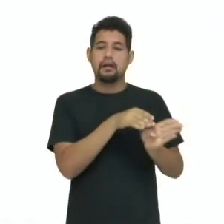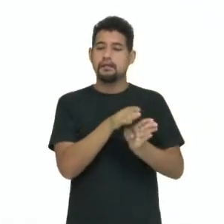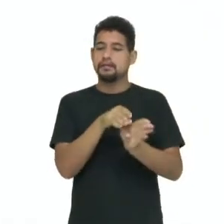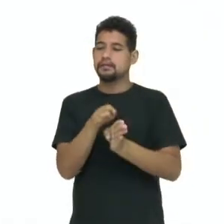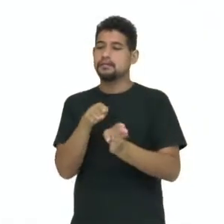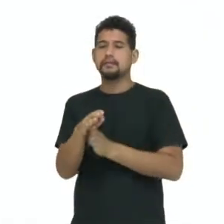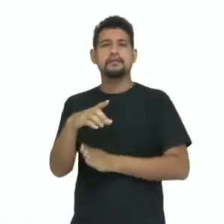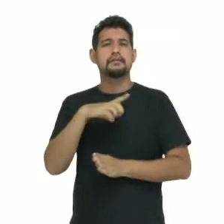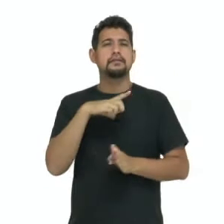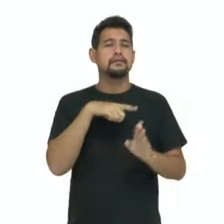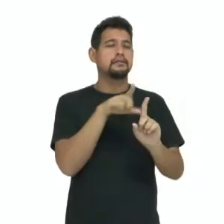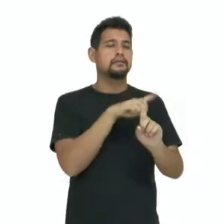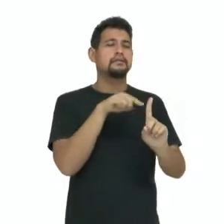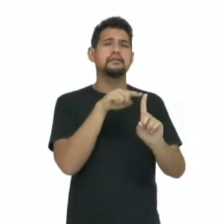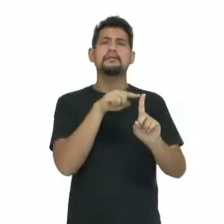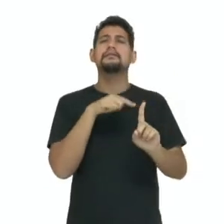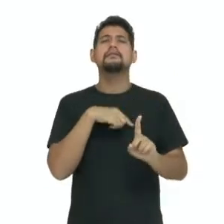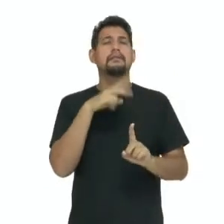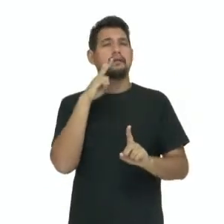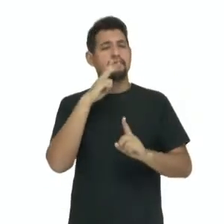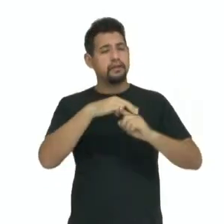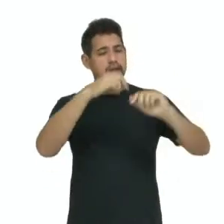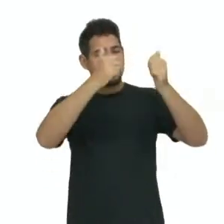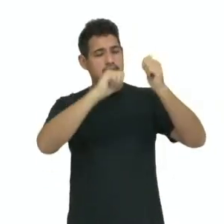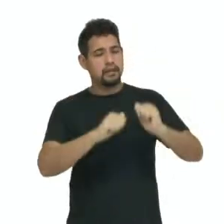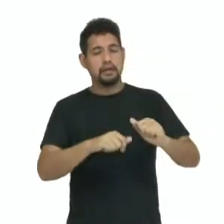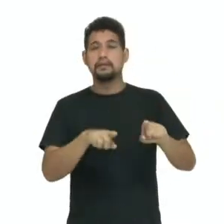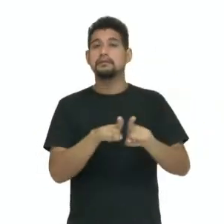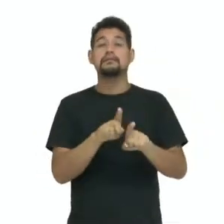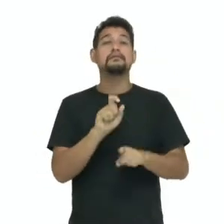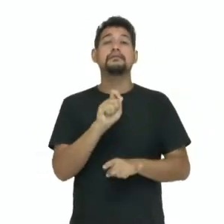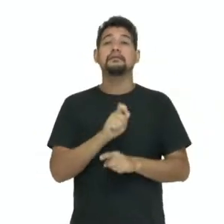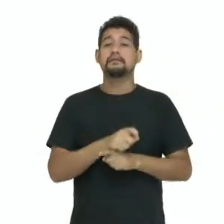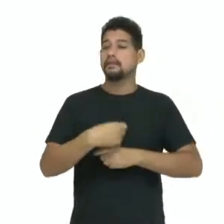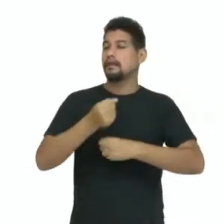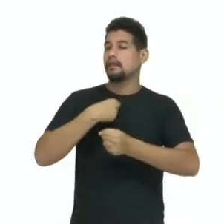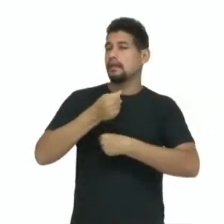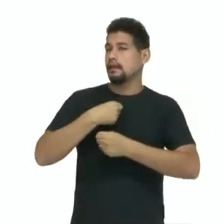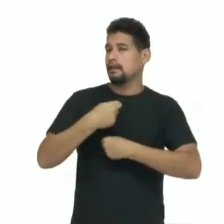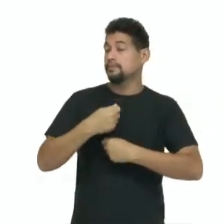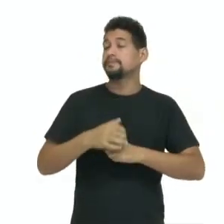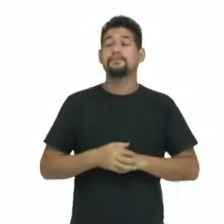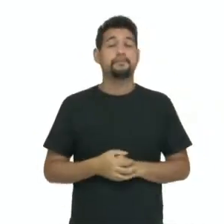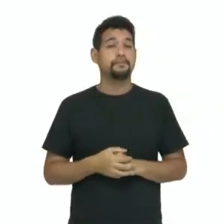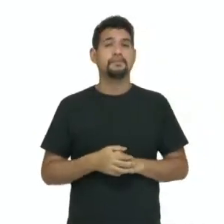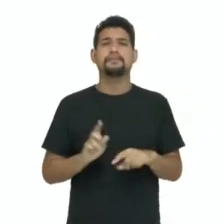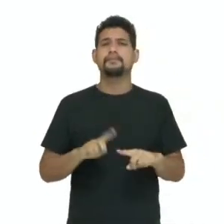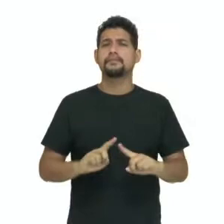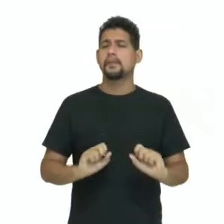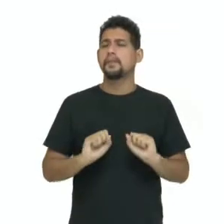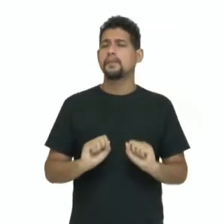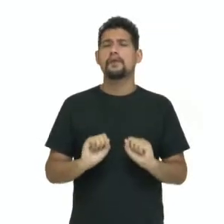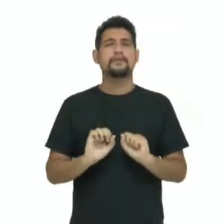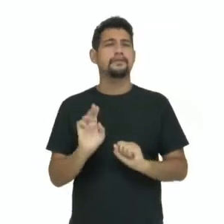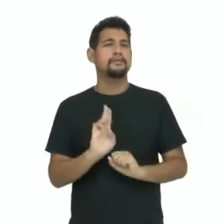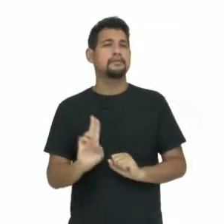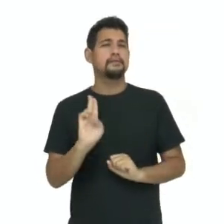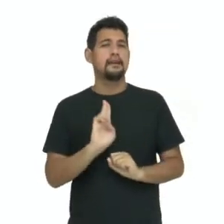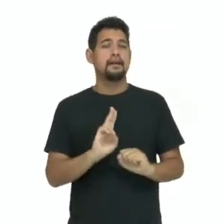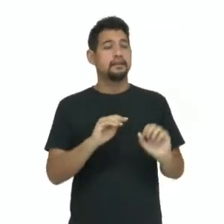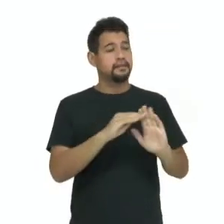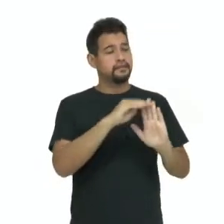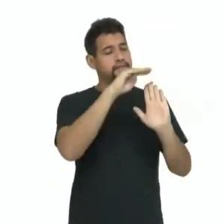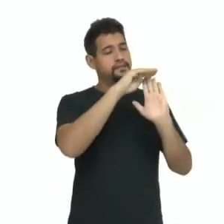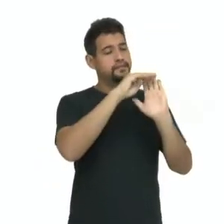o objetivo de ver a instrução do entrevistado. Então, ela pode ser usada como etapa